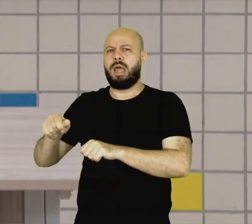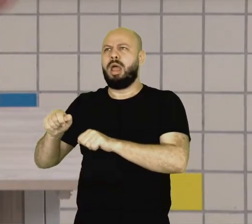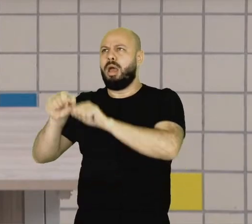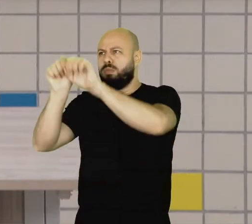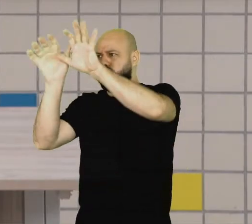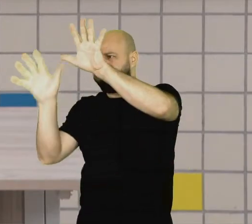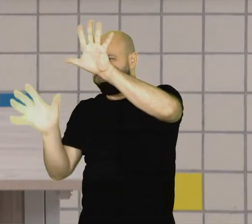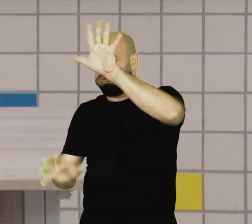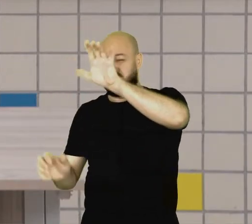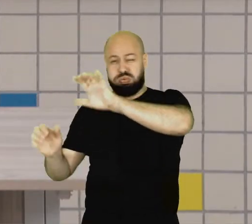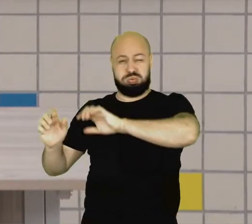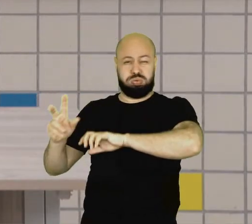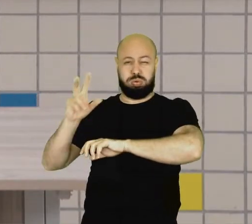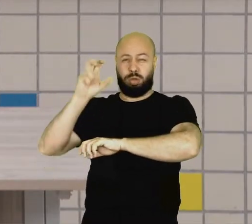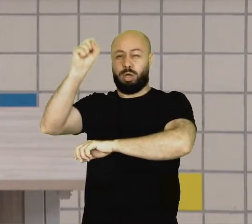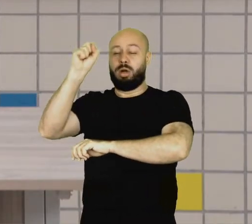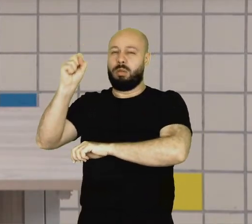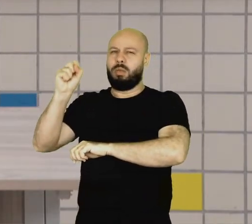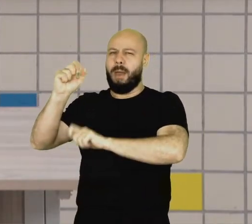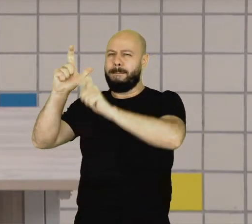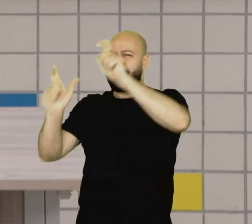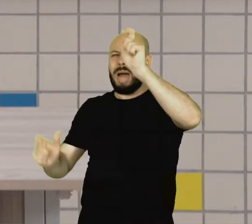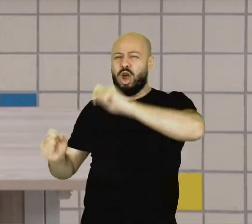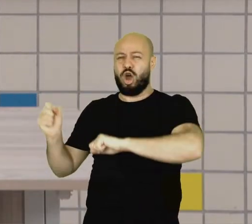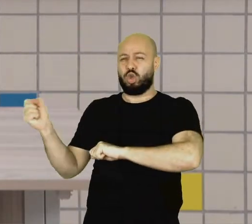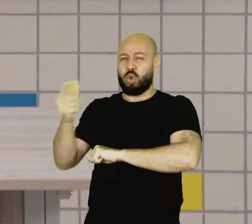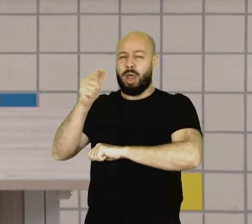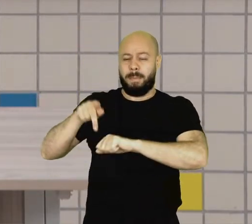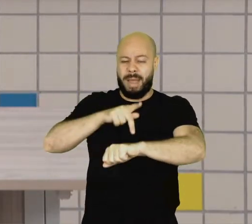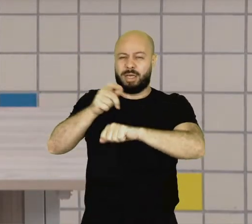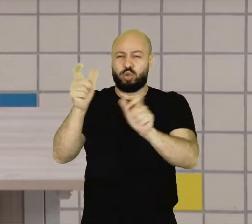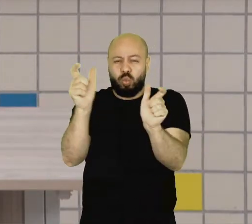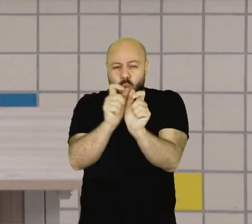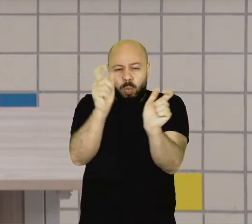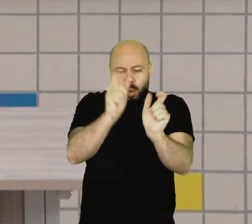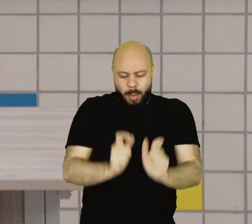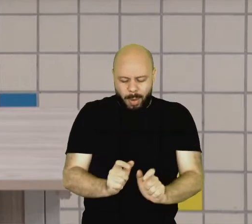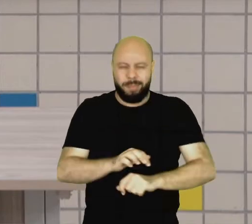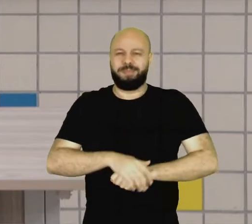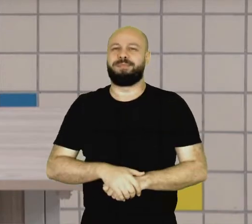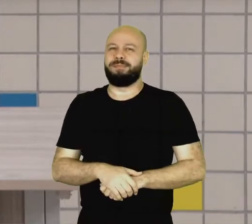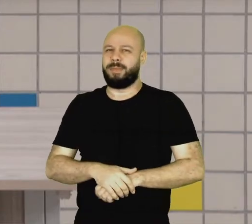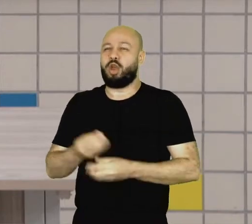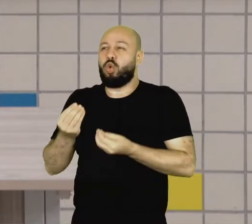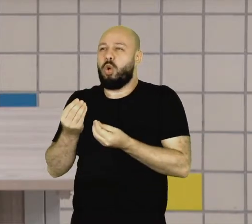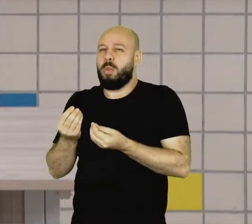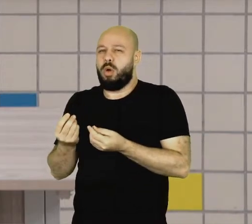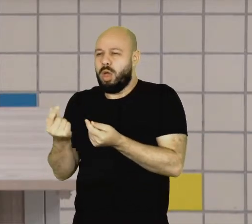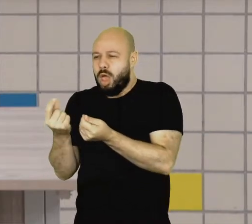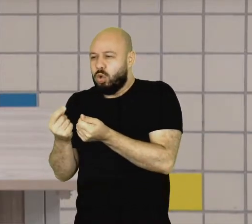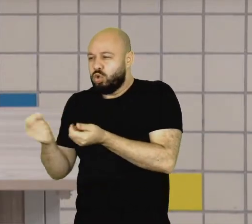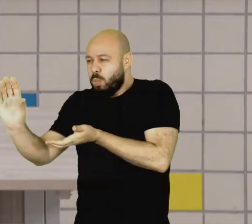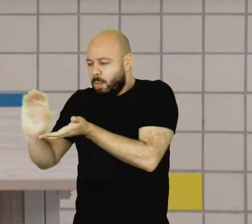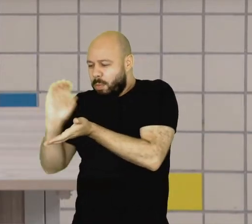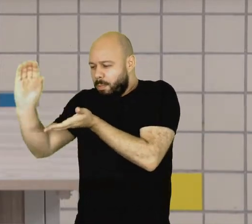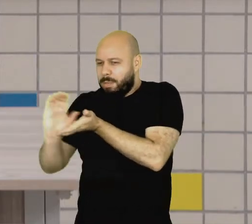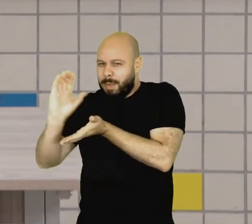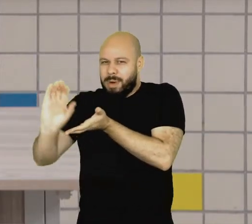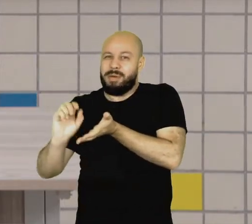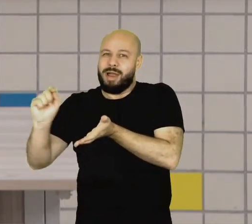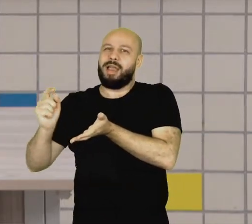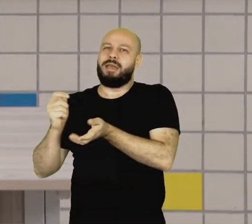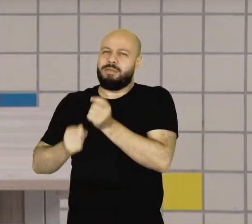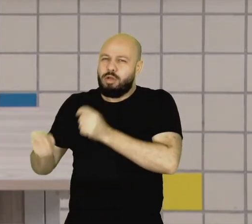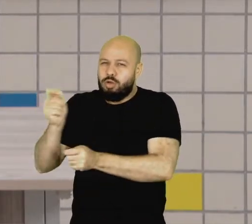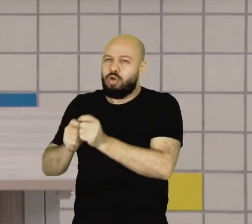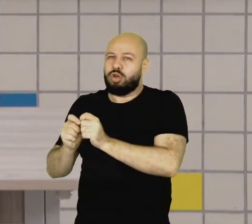então é óbvio que nós vamos ter mais de uma forma de captação de recursos, mas de uma forma